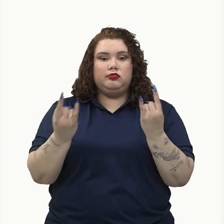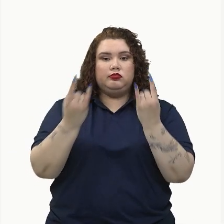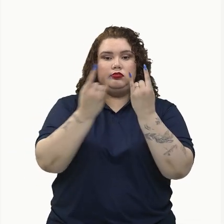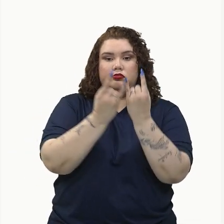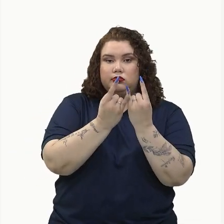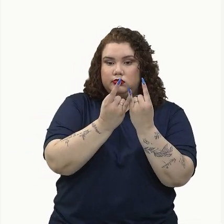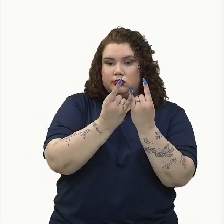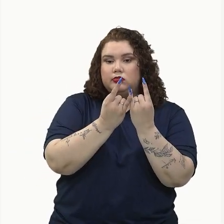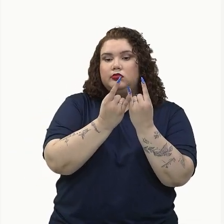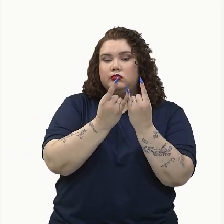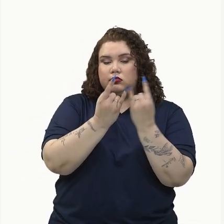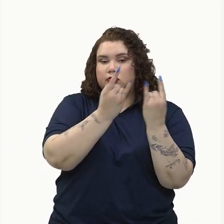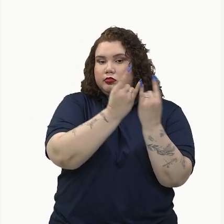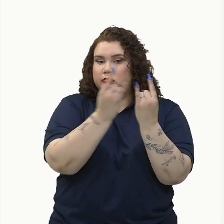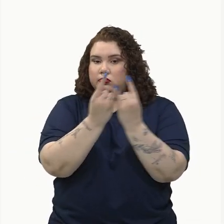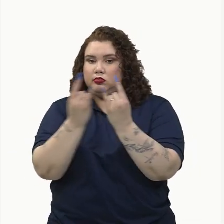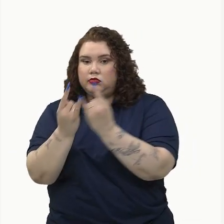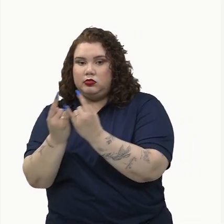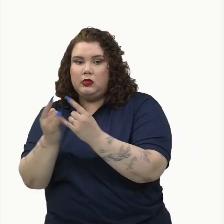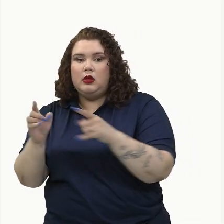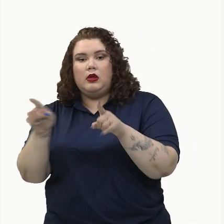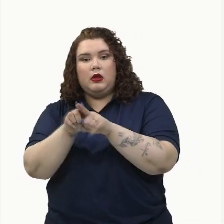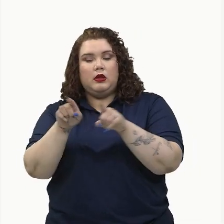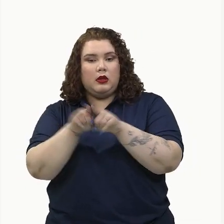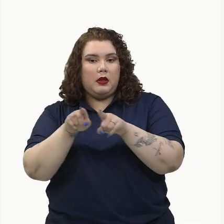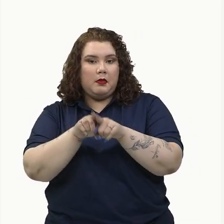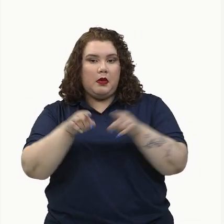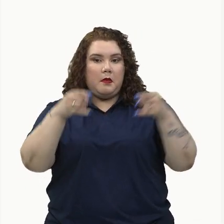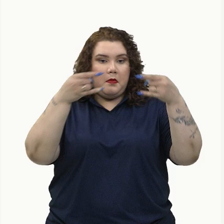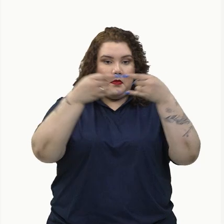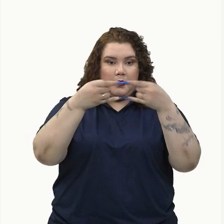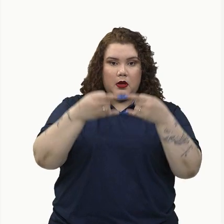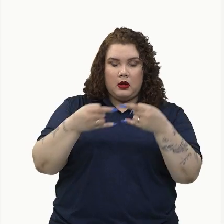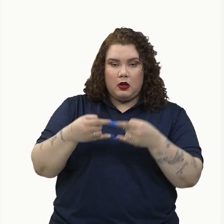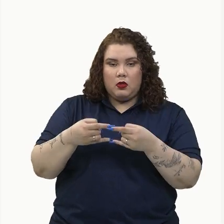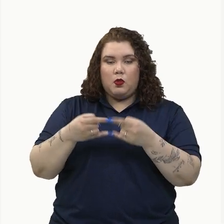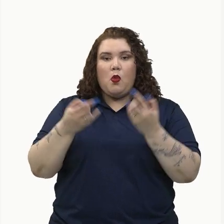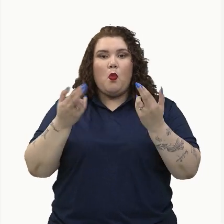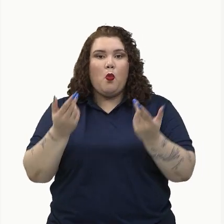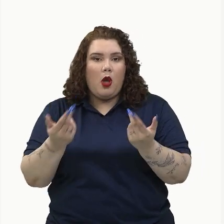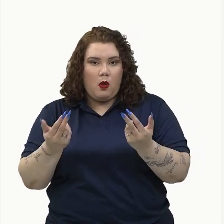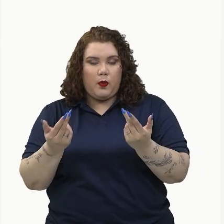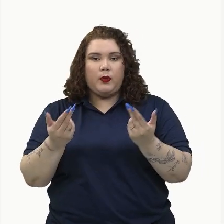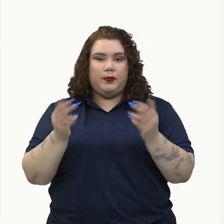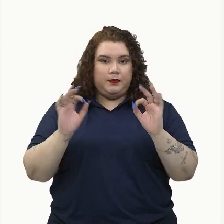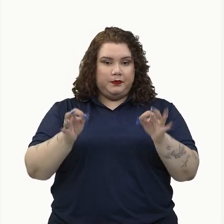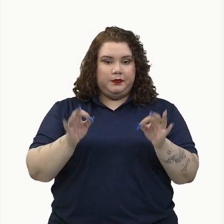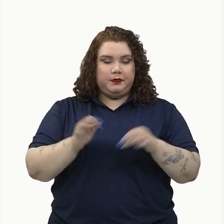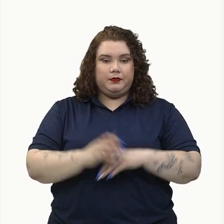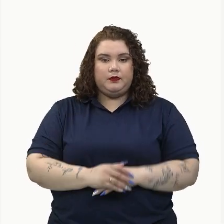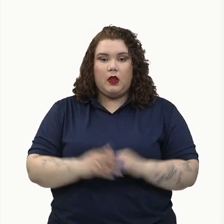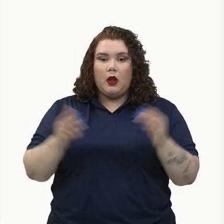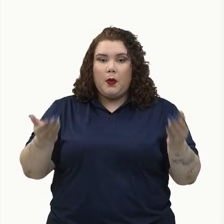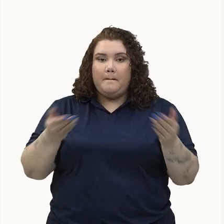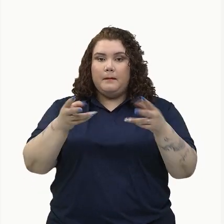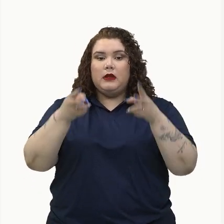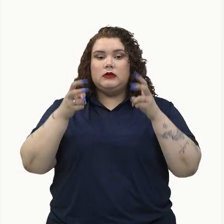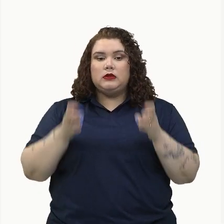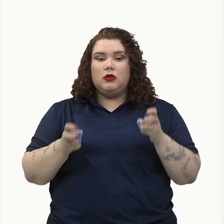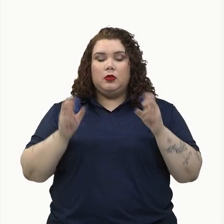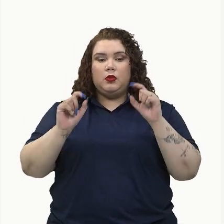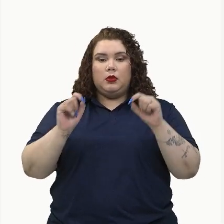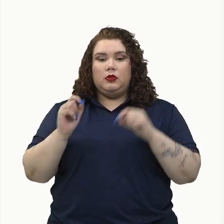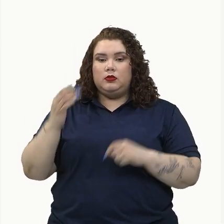elementos ligados em série, em outro momento em paralelo, ao mesmo tempo. Percebam aqui, ó, que eu